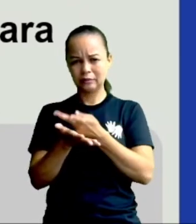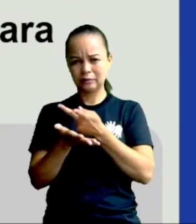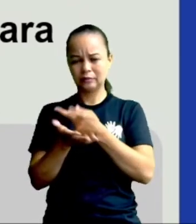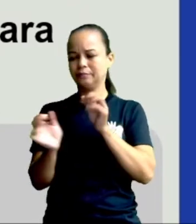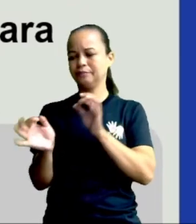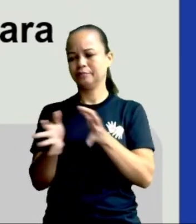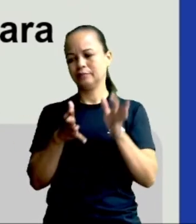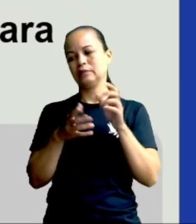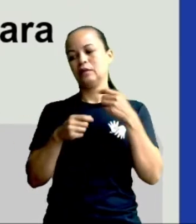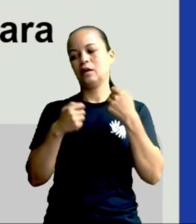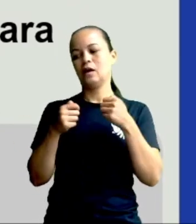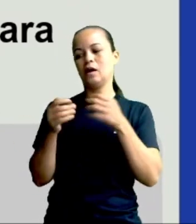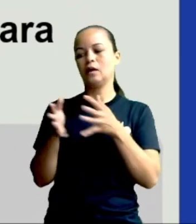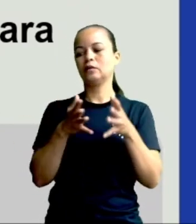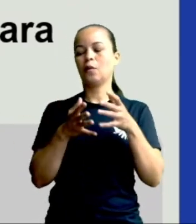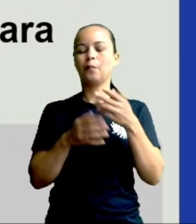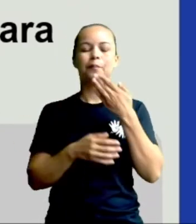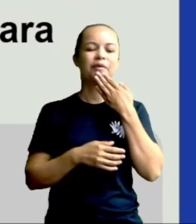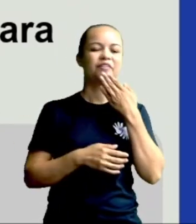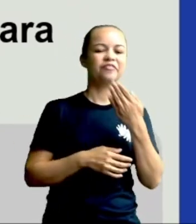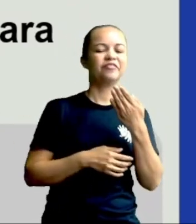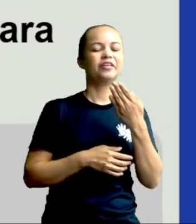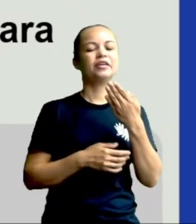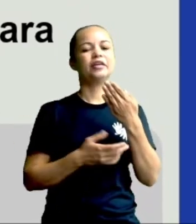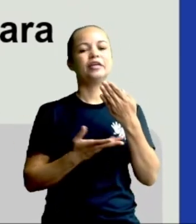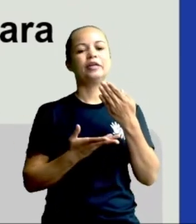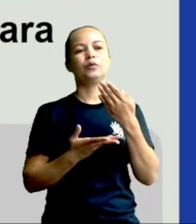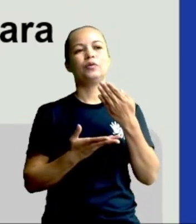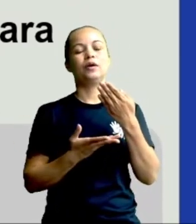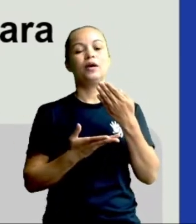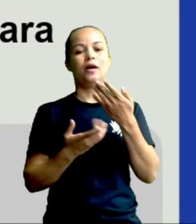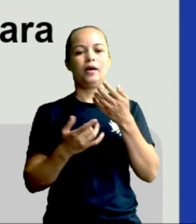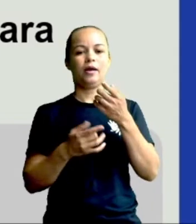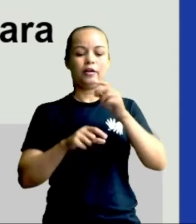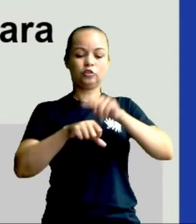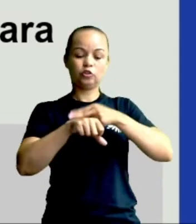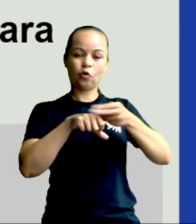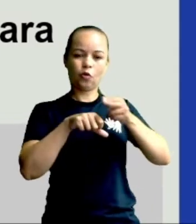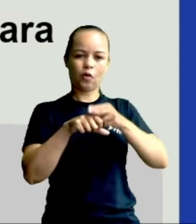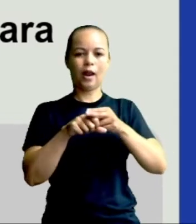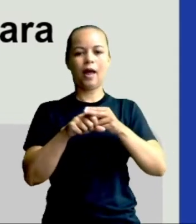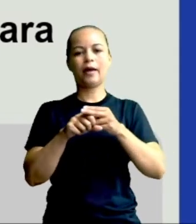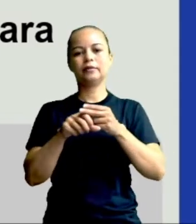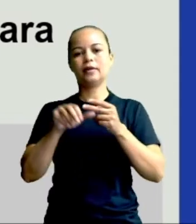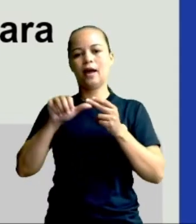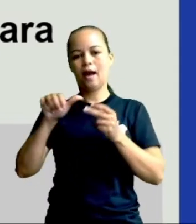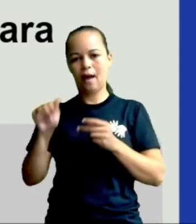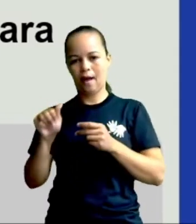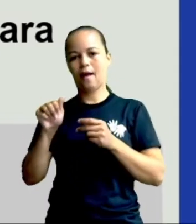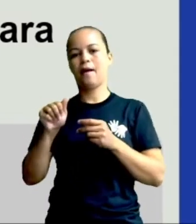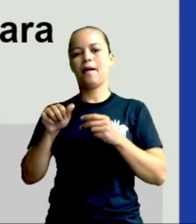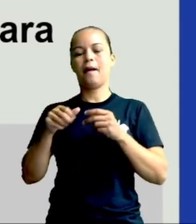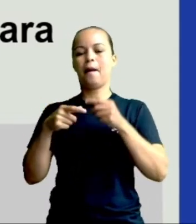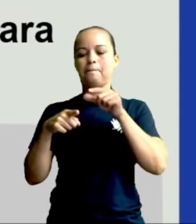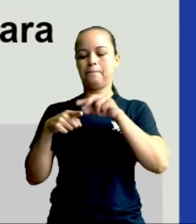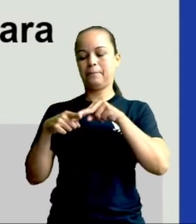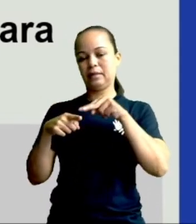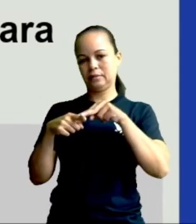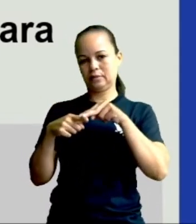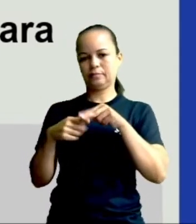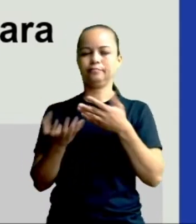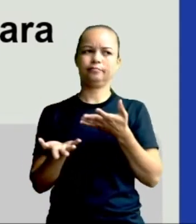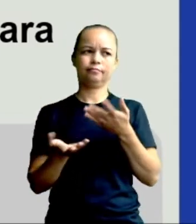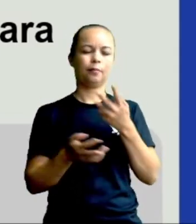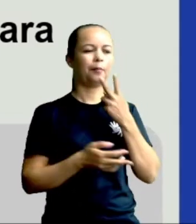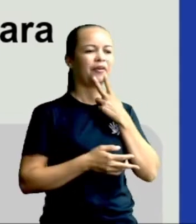nesses exemplos prefiro chocolate a pizza preferimos a assistir um filme a